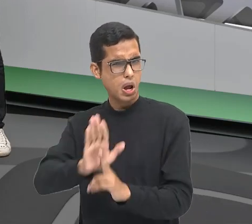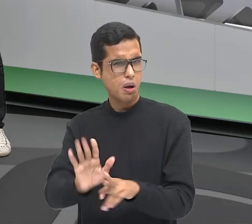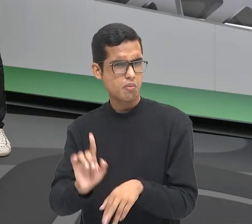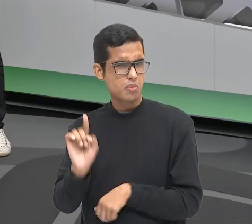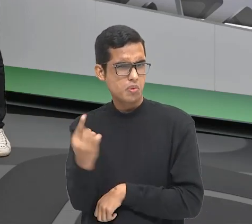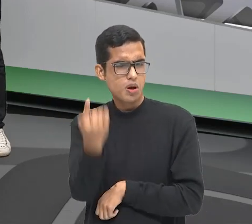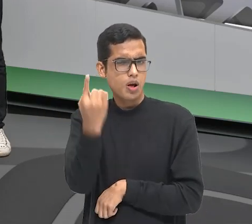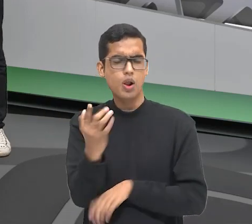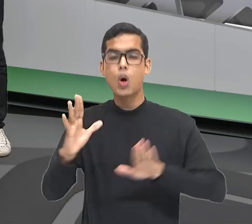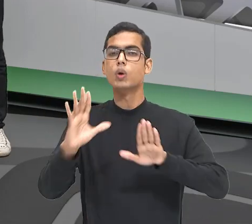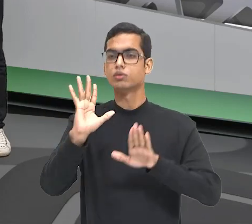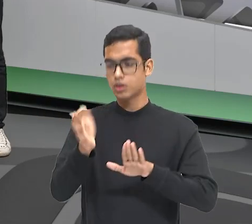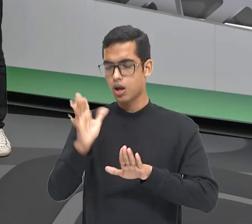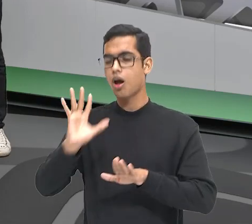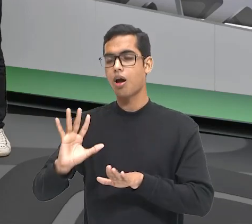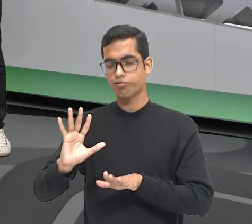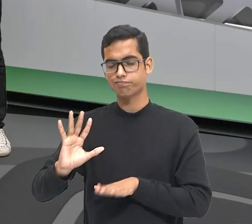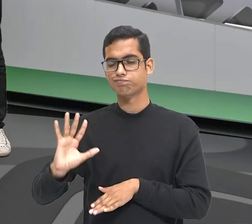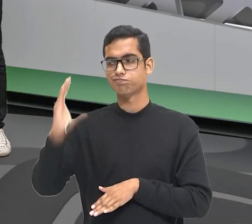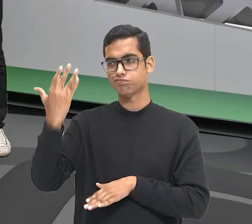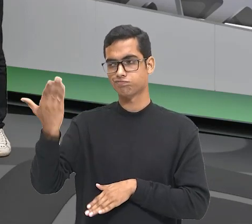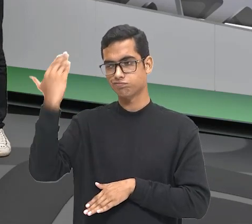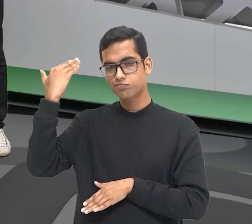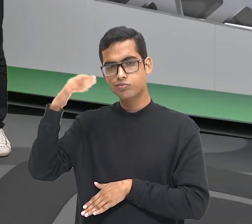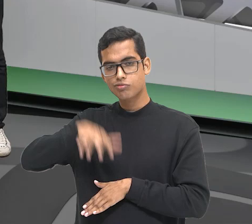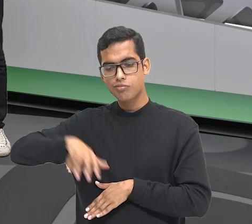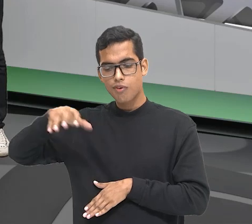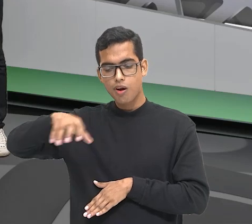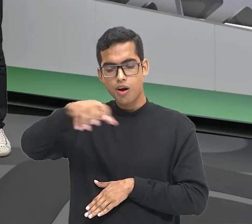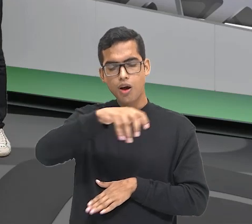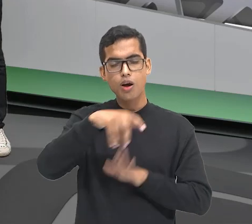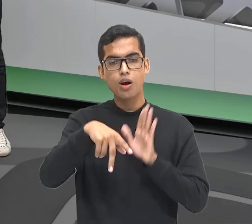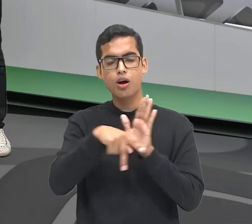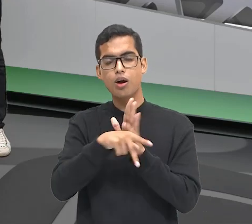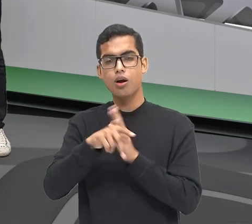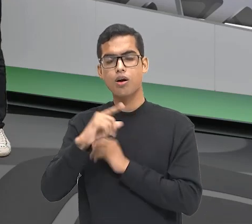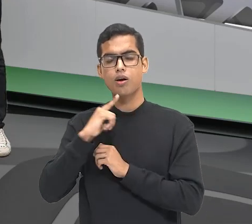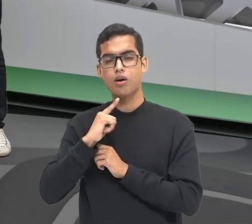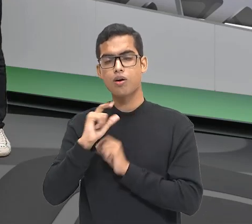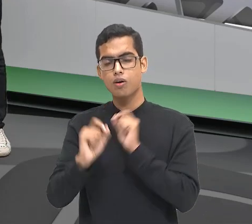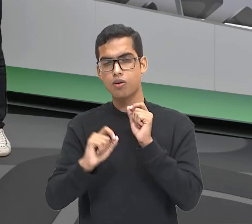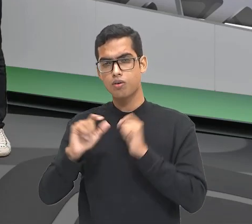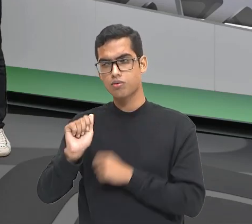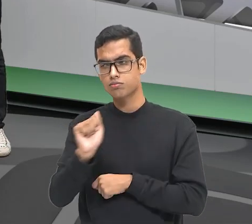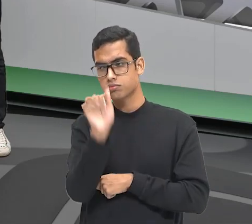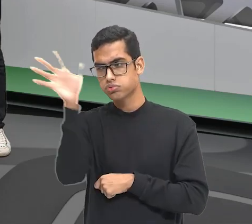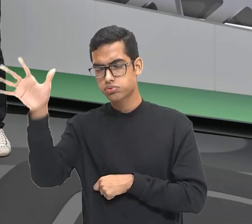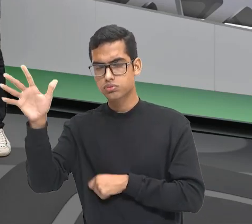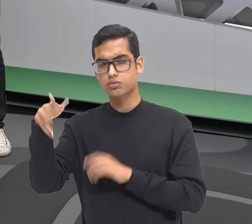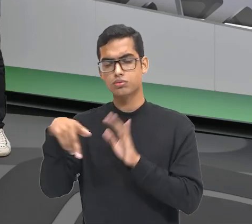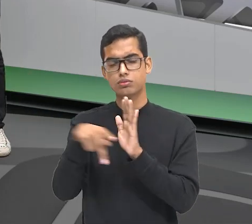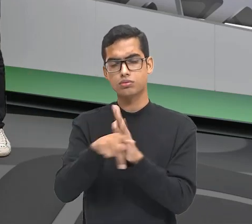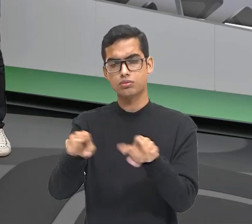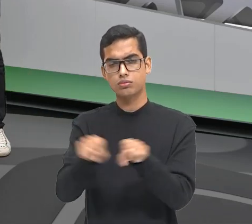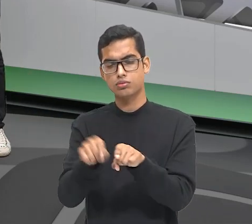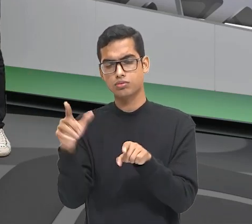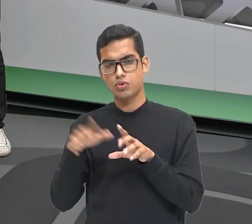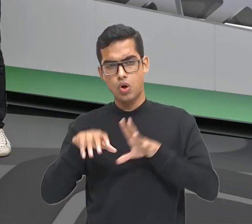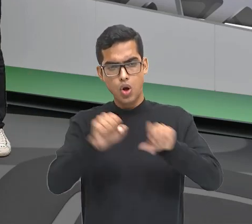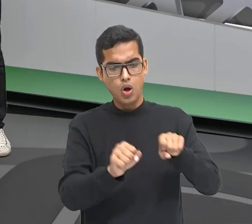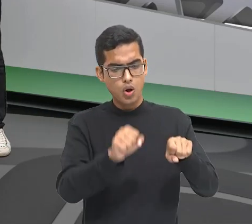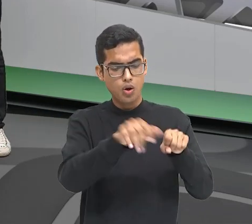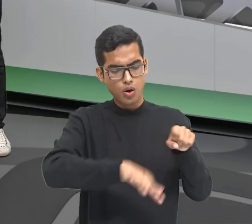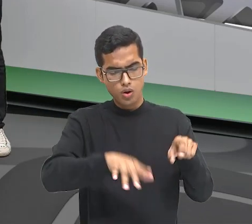uma representação, ali não é só um exemplo, já aconteceu em algumas regiões ali da Ásia, onde essas ondas invadiram uma